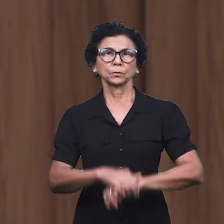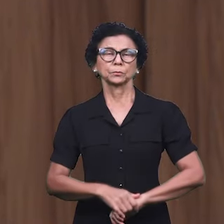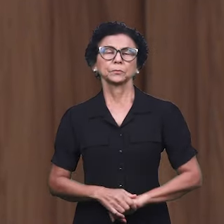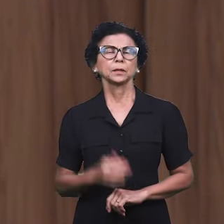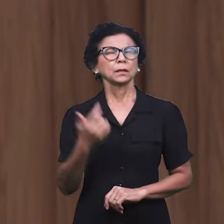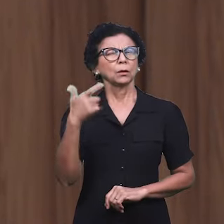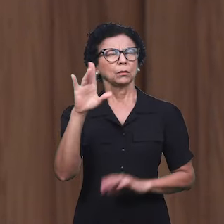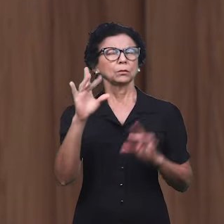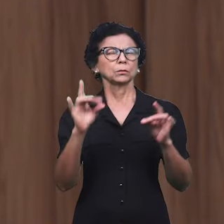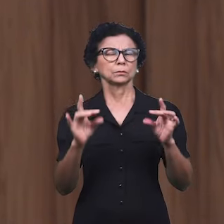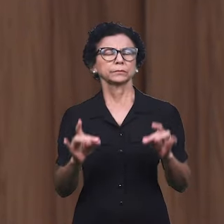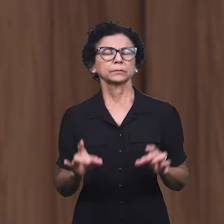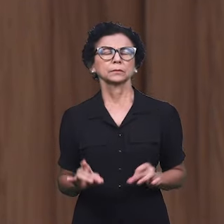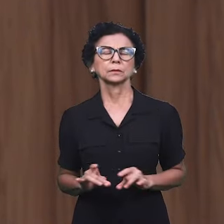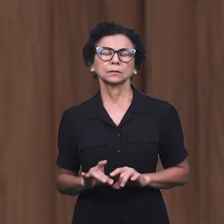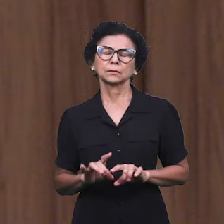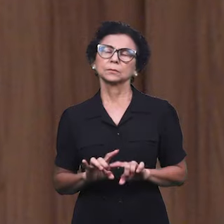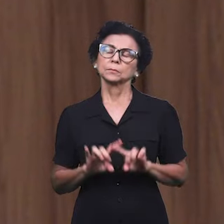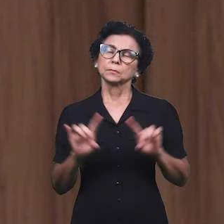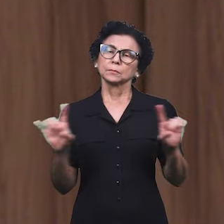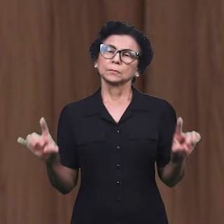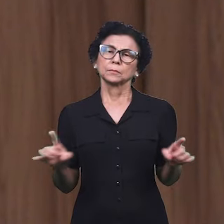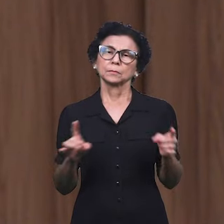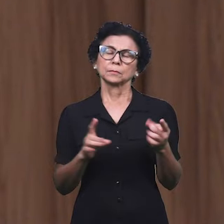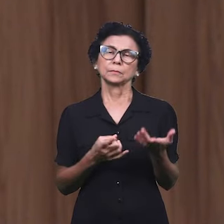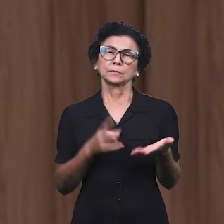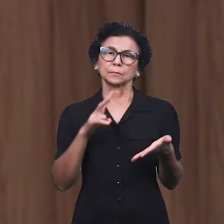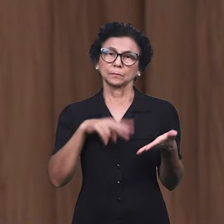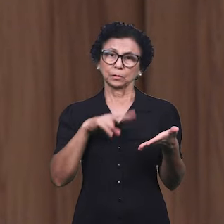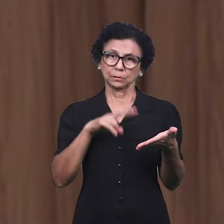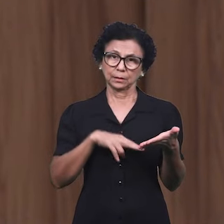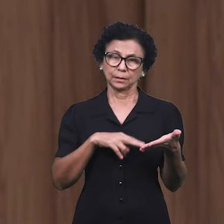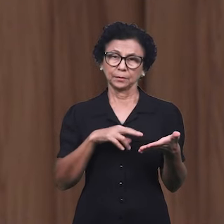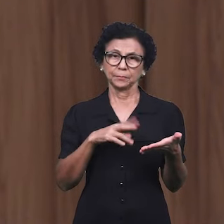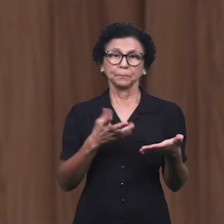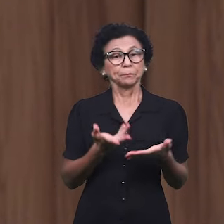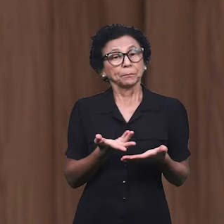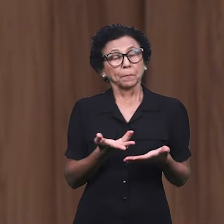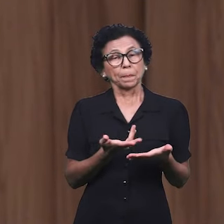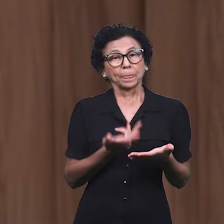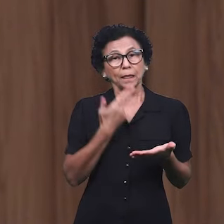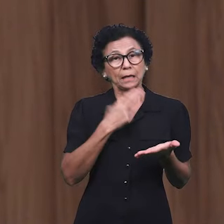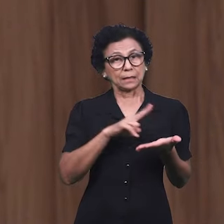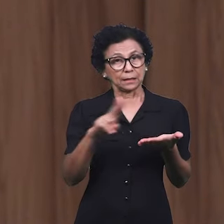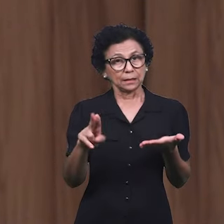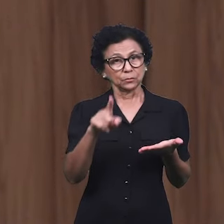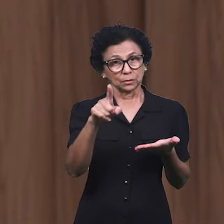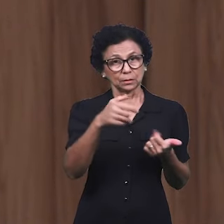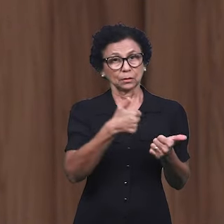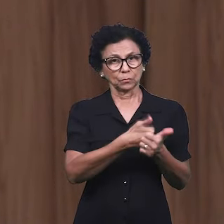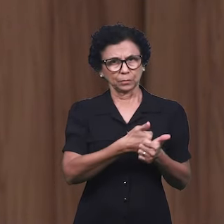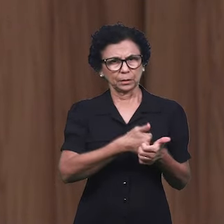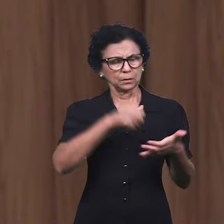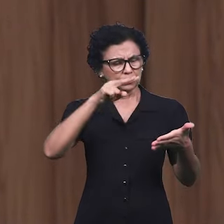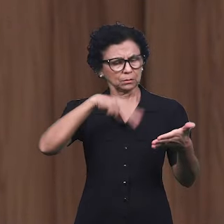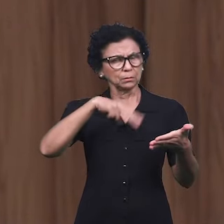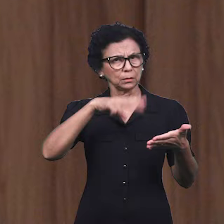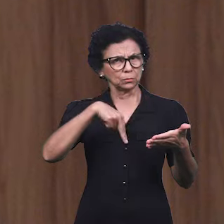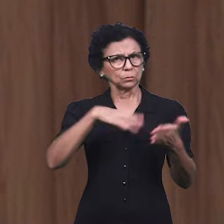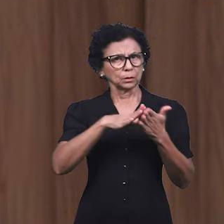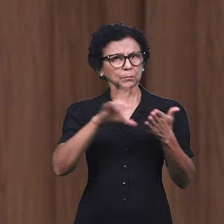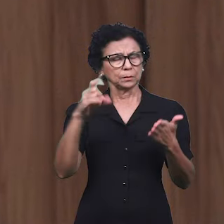mas, portanto, ao lermos a carta, os irmãos que estão acompanhando conosco estão fazendo a leitura bíblica, o que é